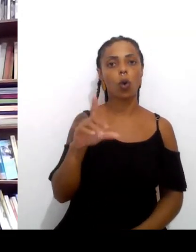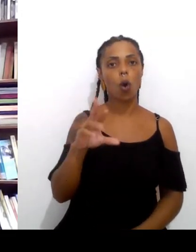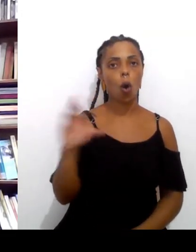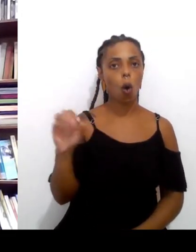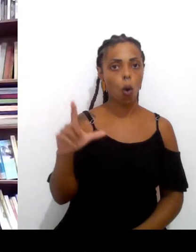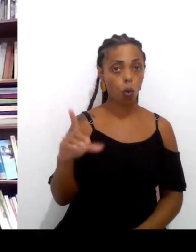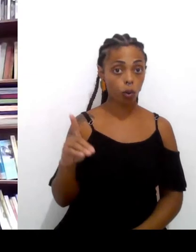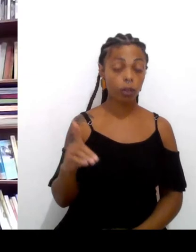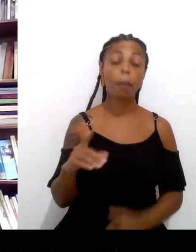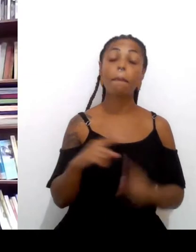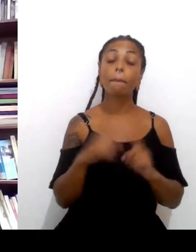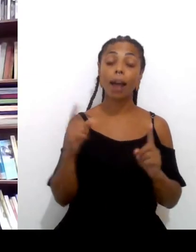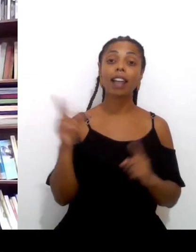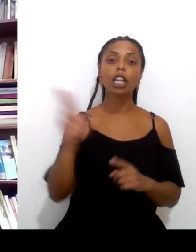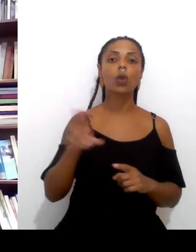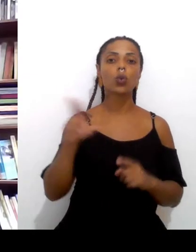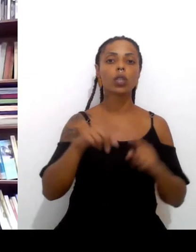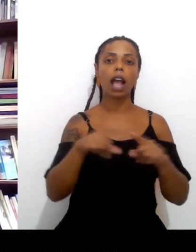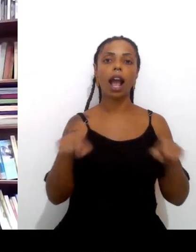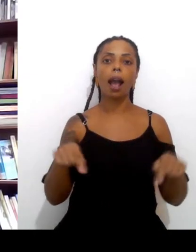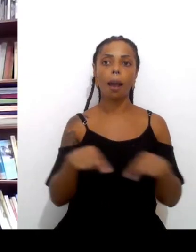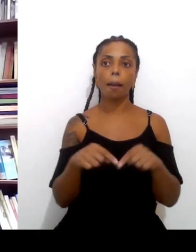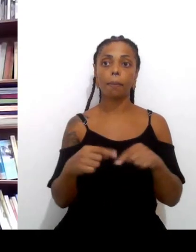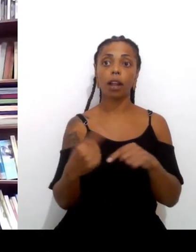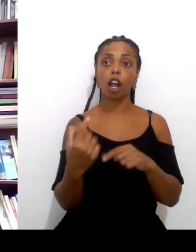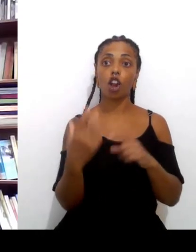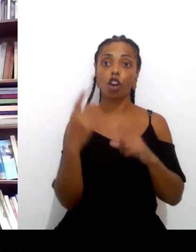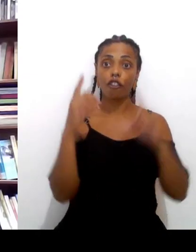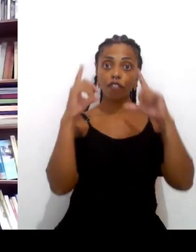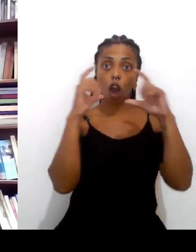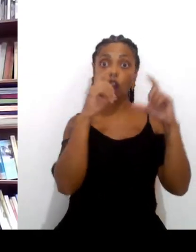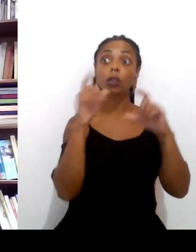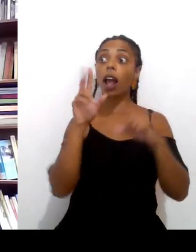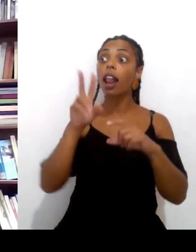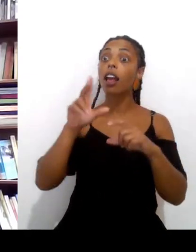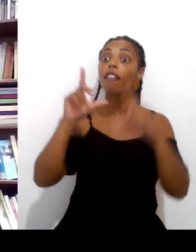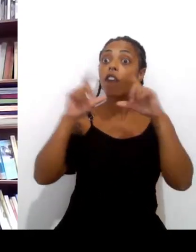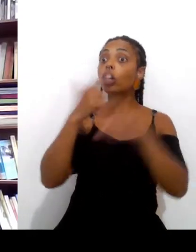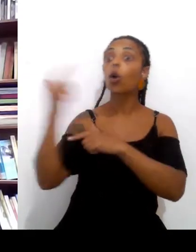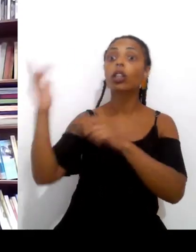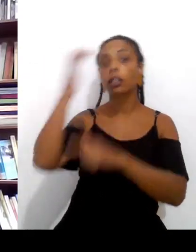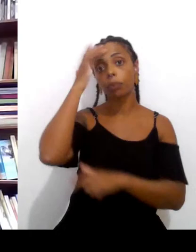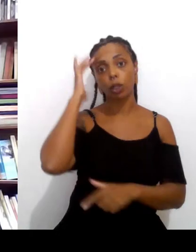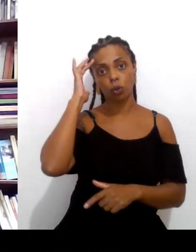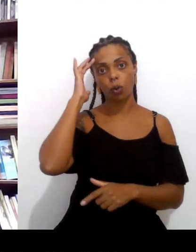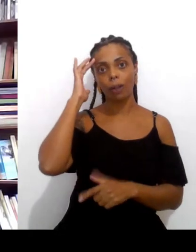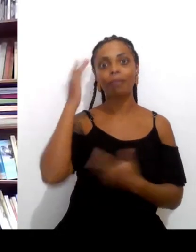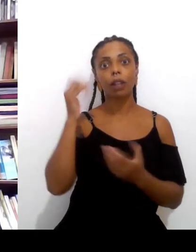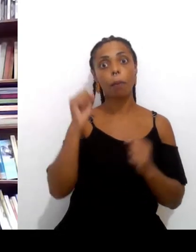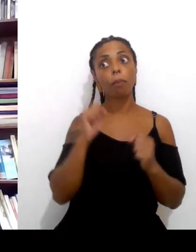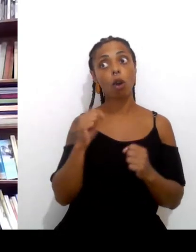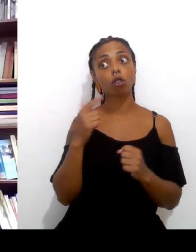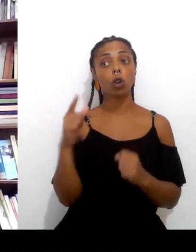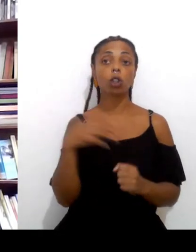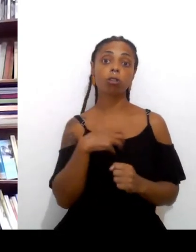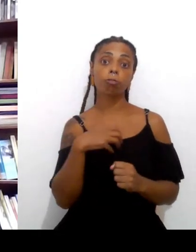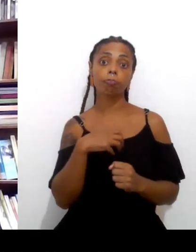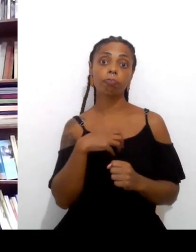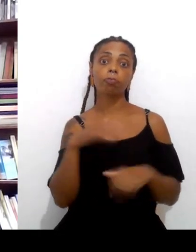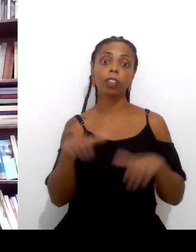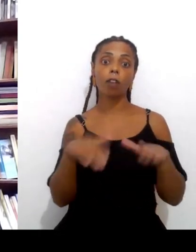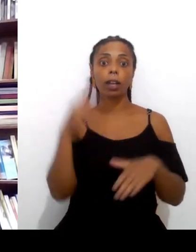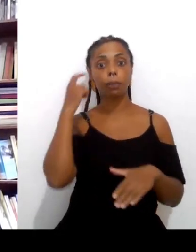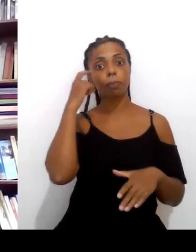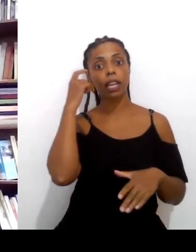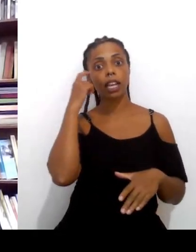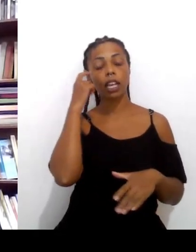a cabine automática de fotos para fotografar outras pessoas e aqui seria talvez um outro ângulo né para pensar no papel da máquina